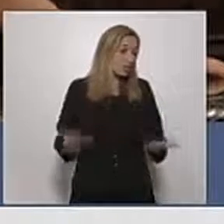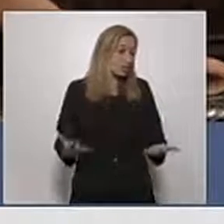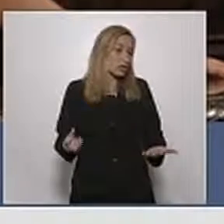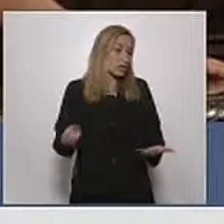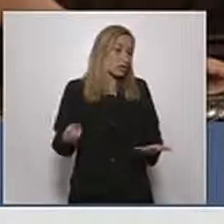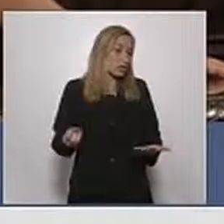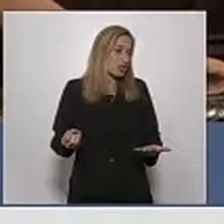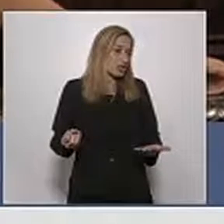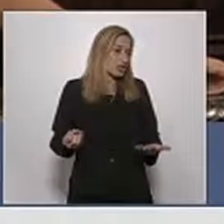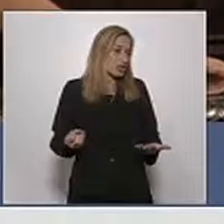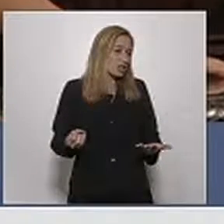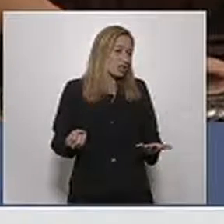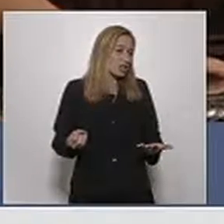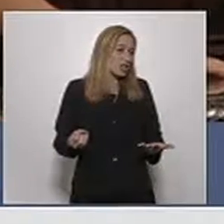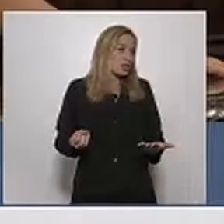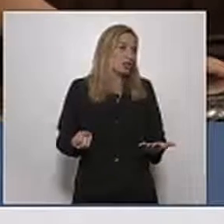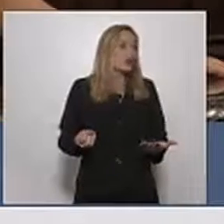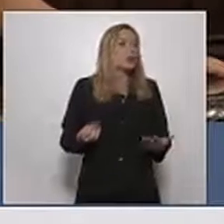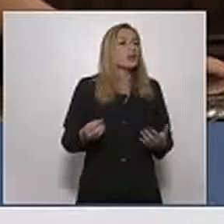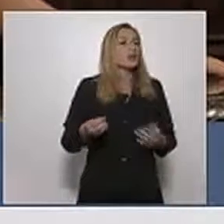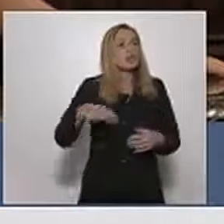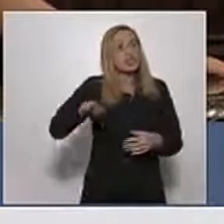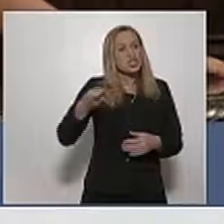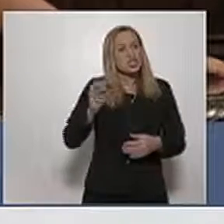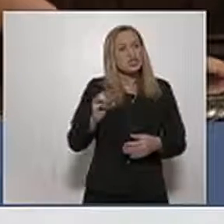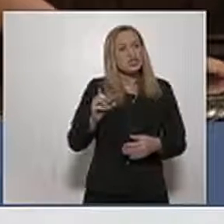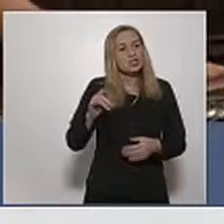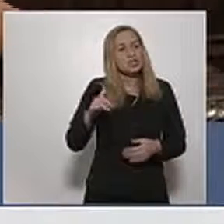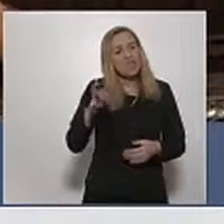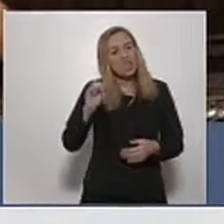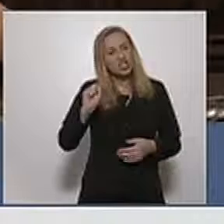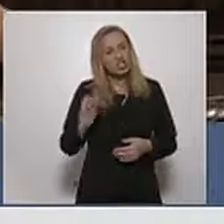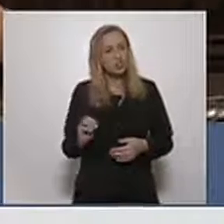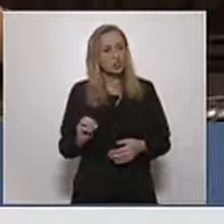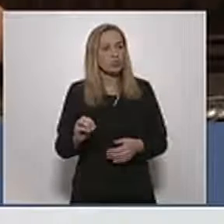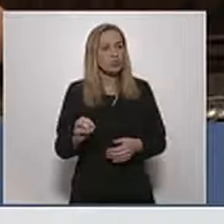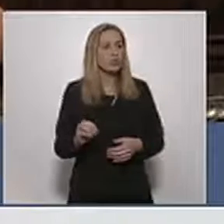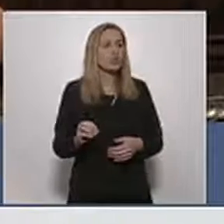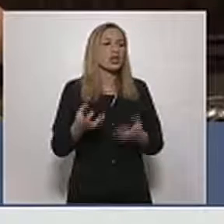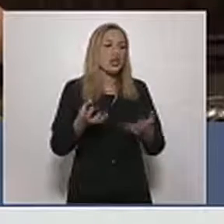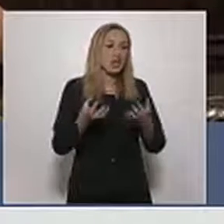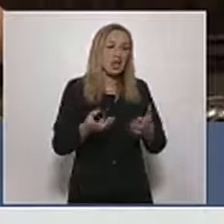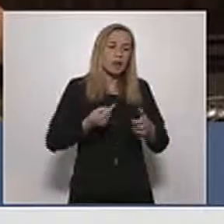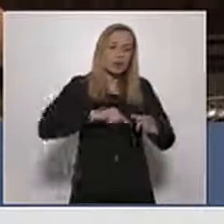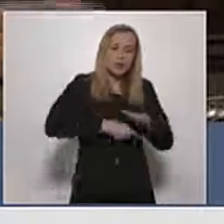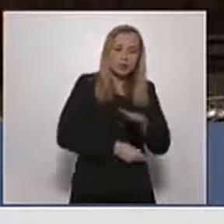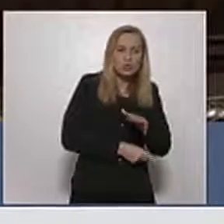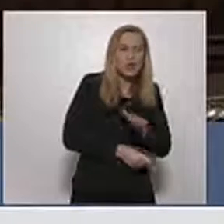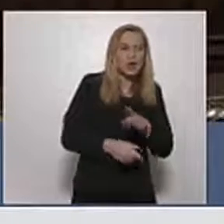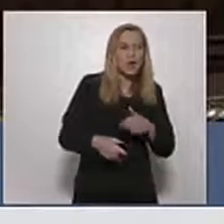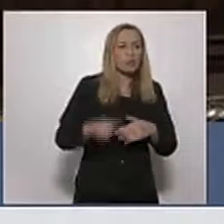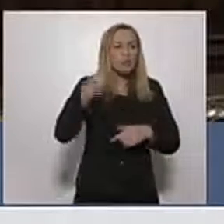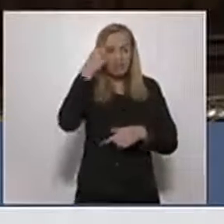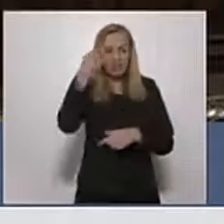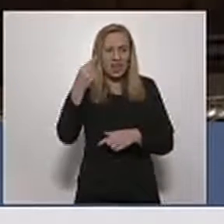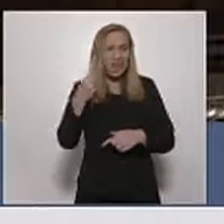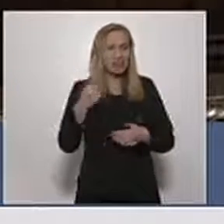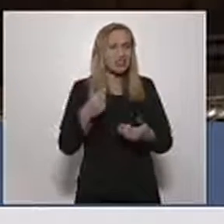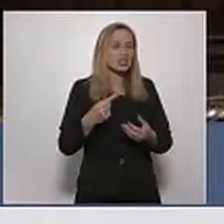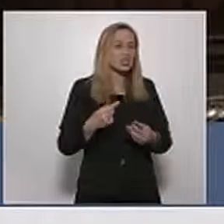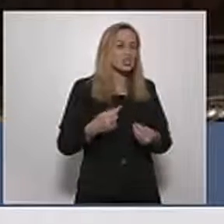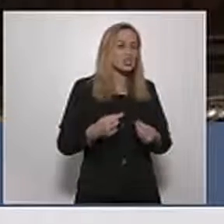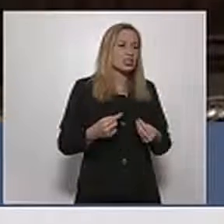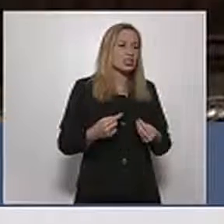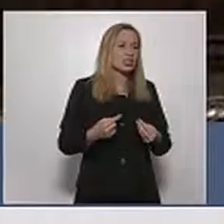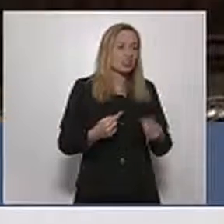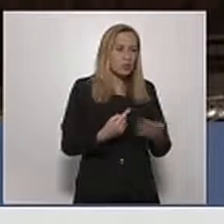do ministro Sérgio Moro pretende exatamente aprofundar uma lógica de auto de resistência.